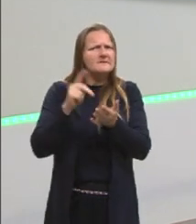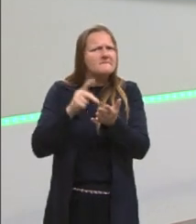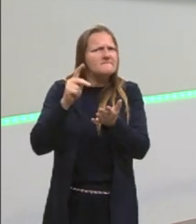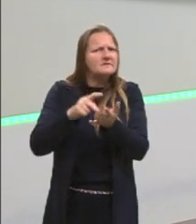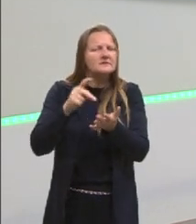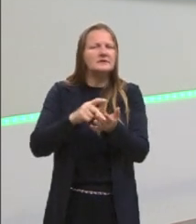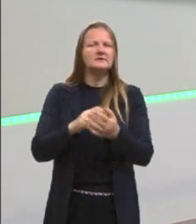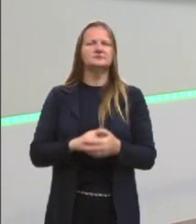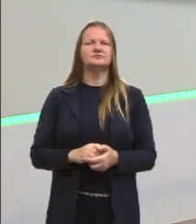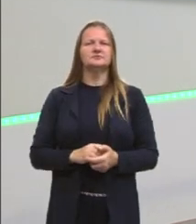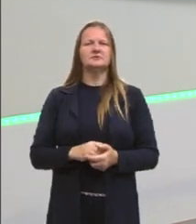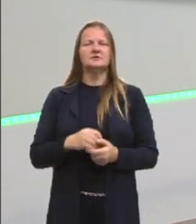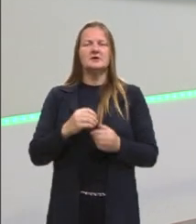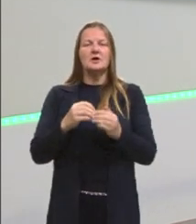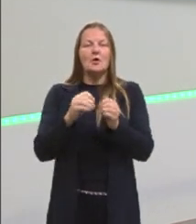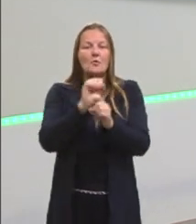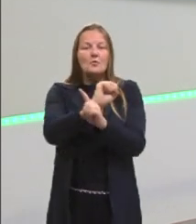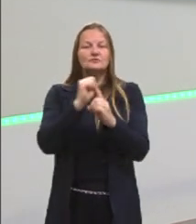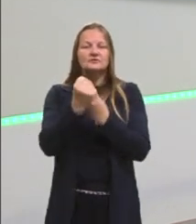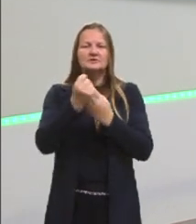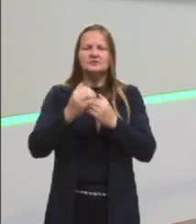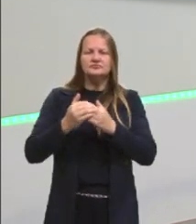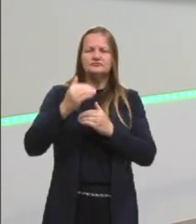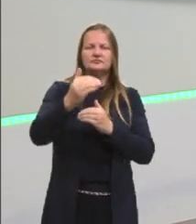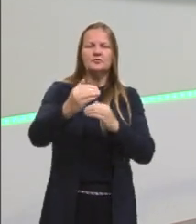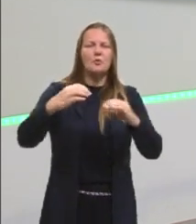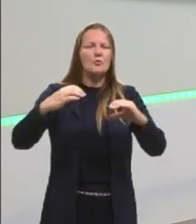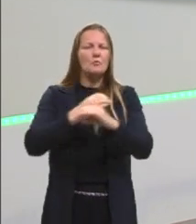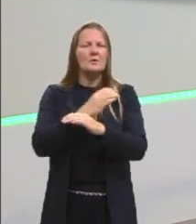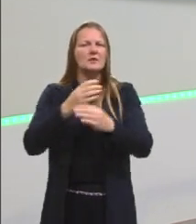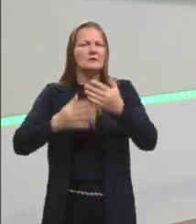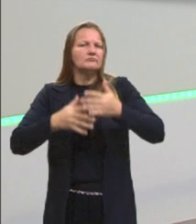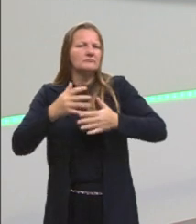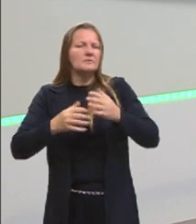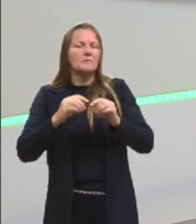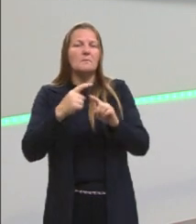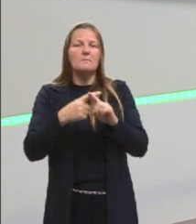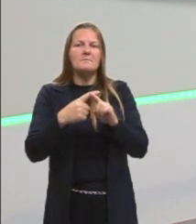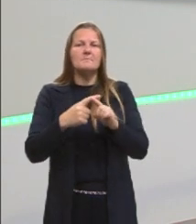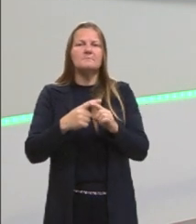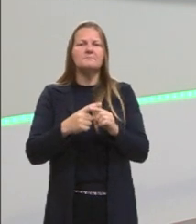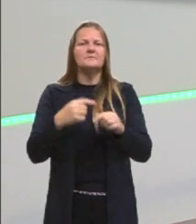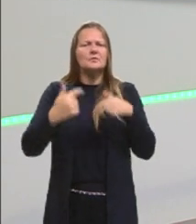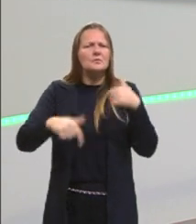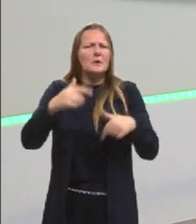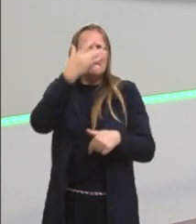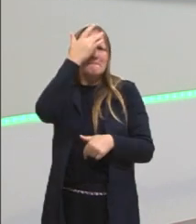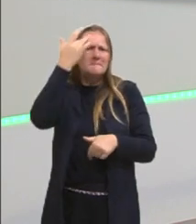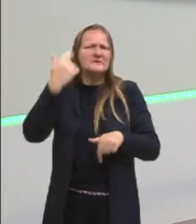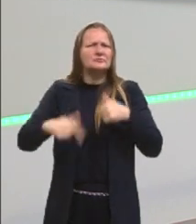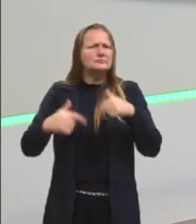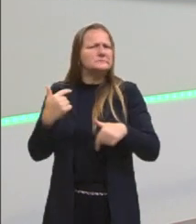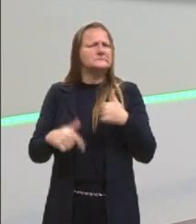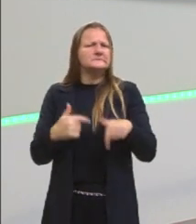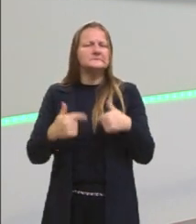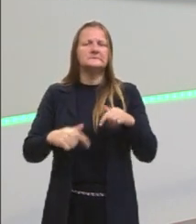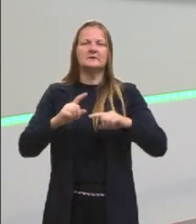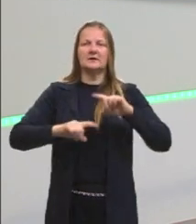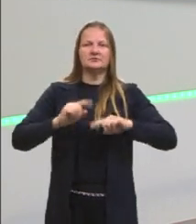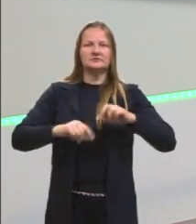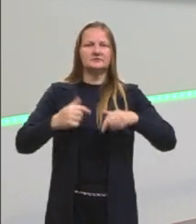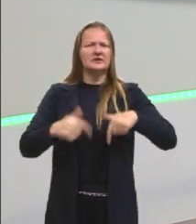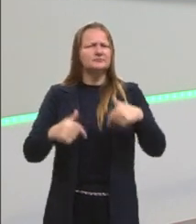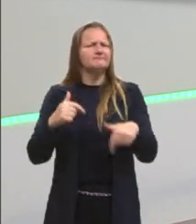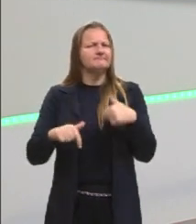sociedade mais avançada jamais complexa né que em que um trabalhador uma atividade